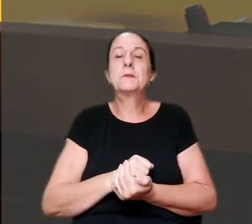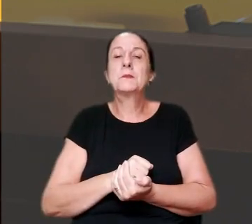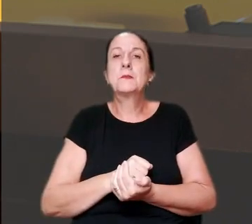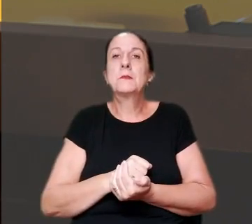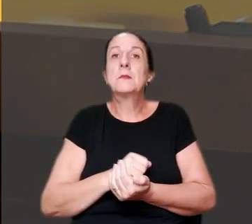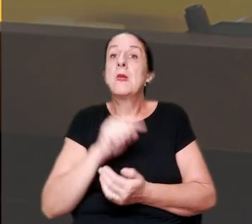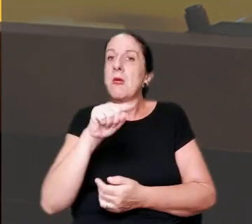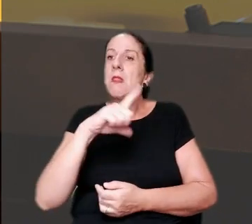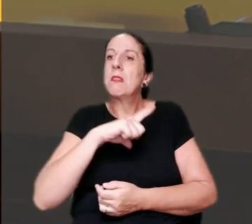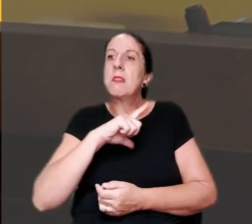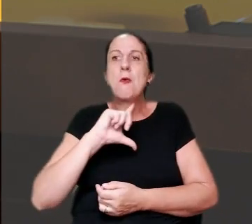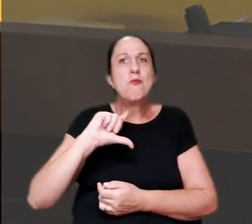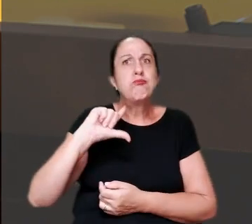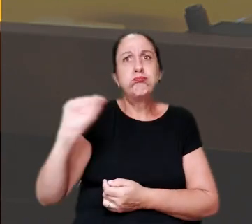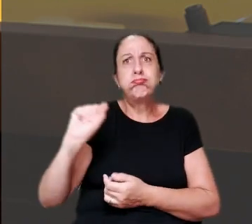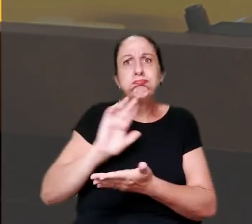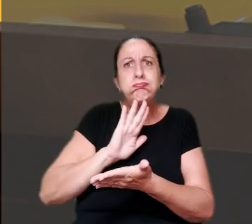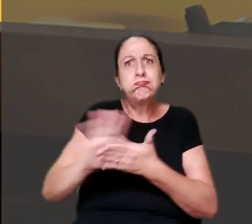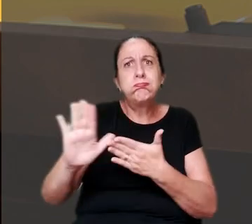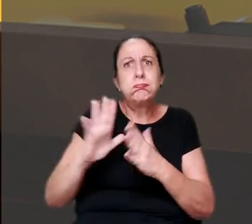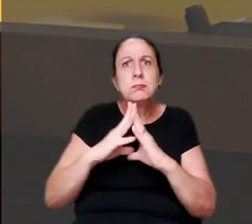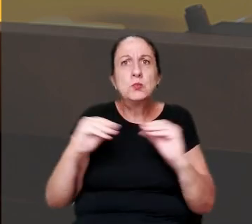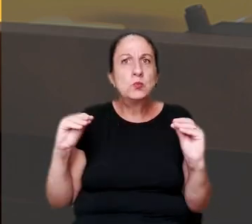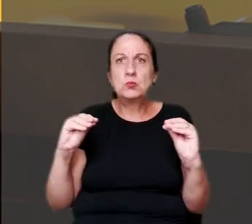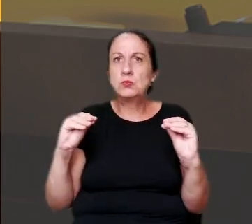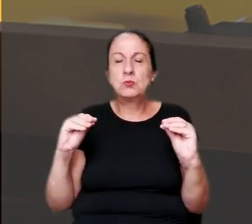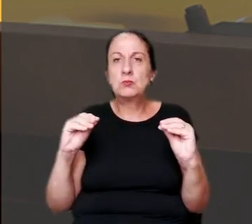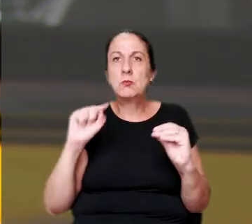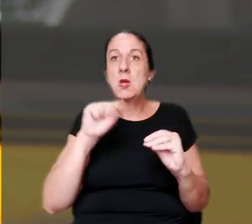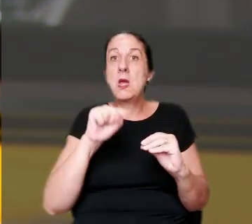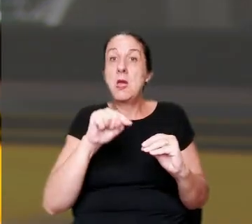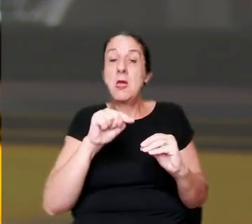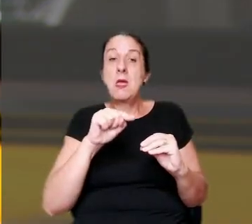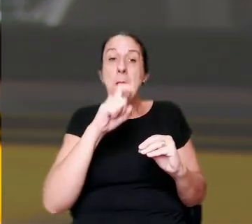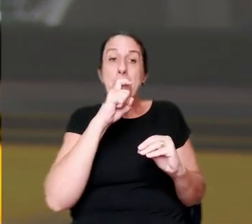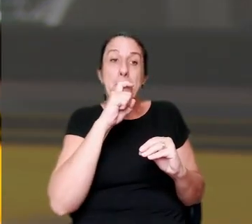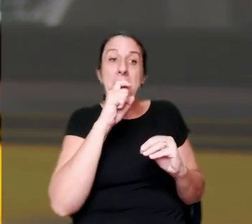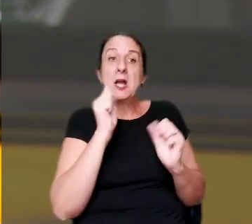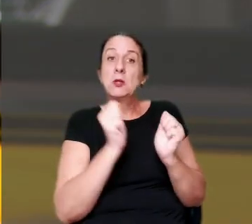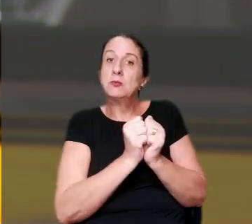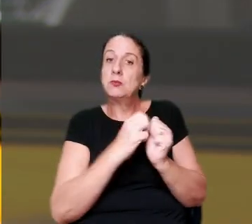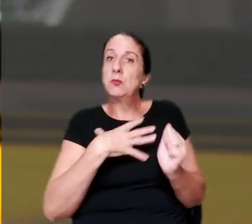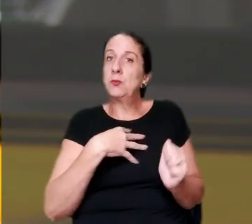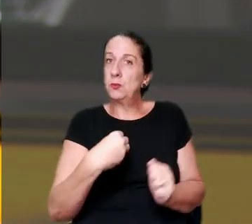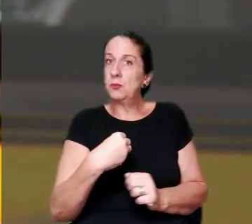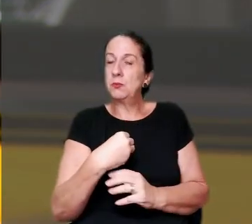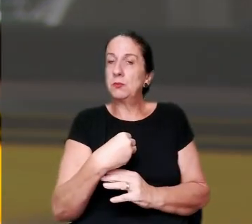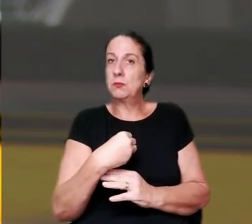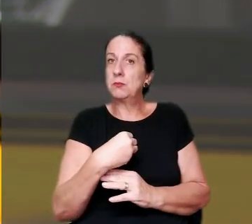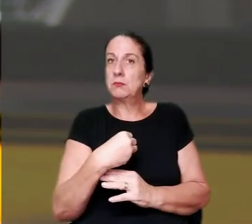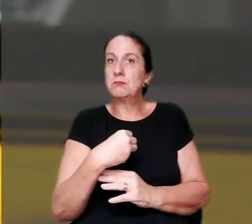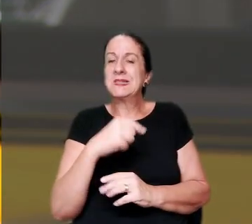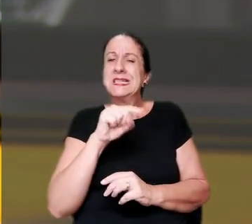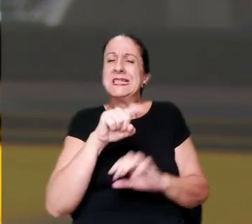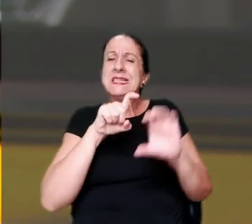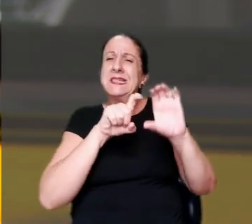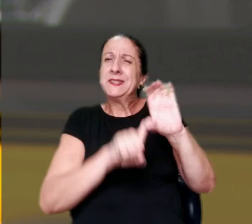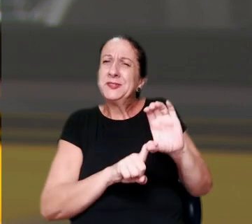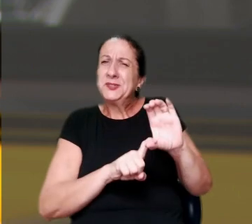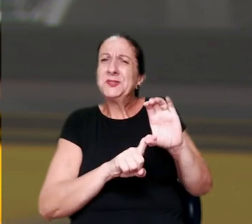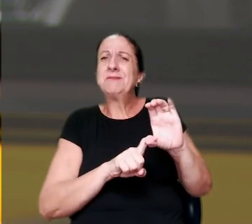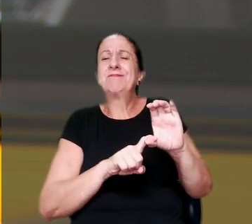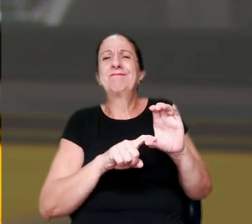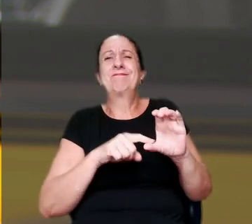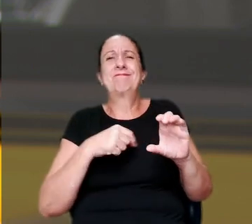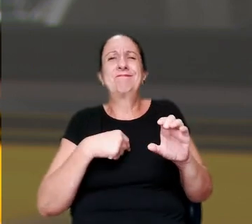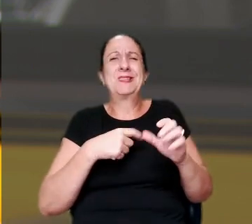é? E ela teve de fugir e desapareceu. Ele ficou com o filho e ele se endividou